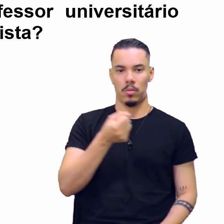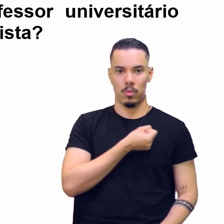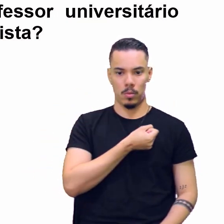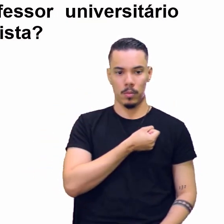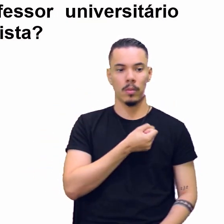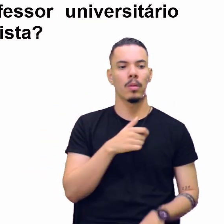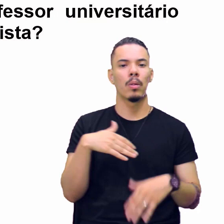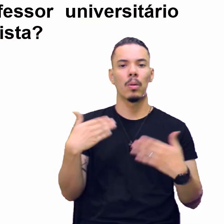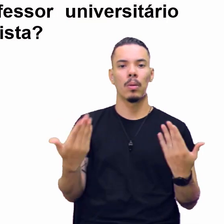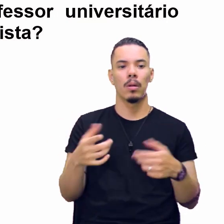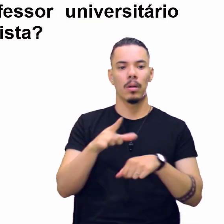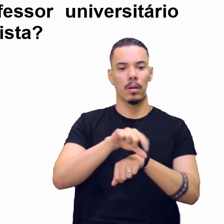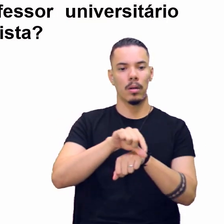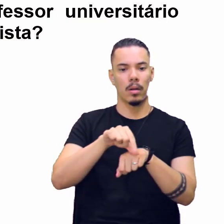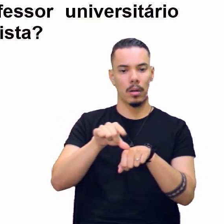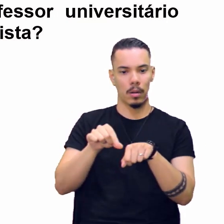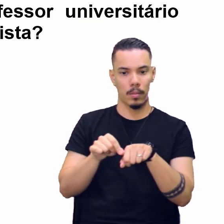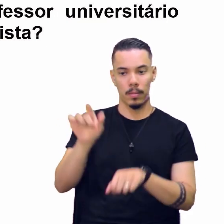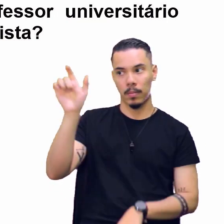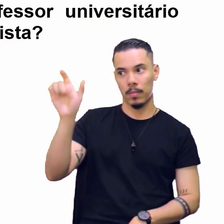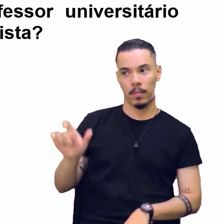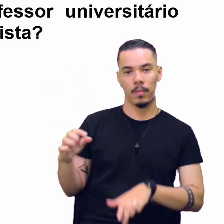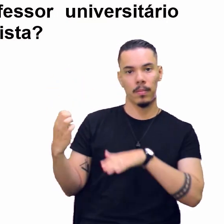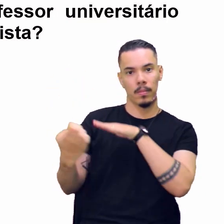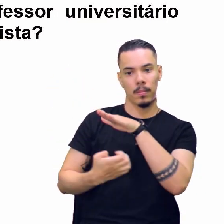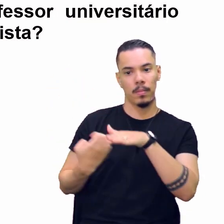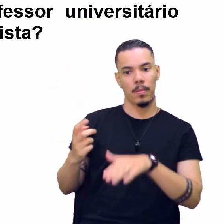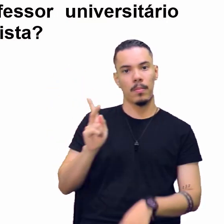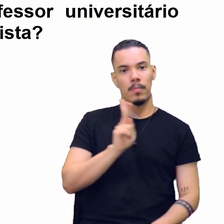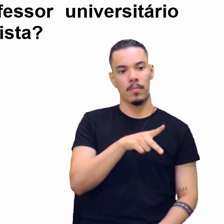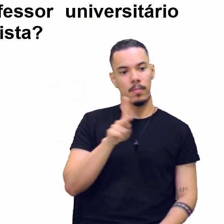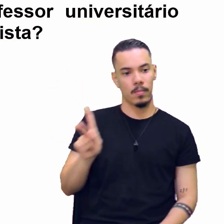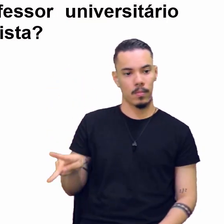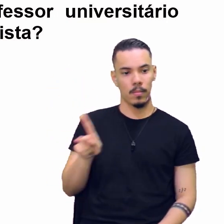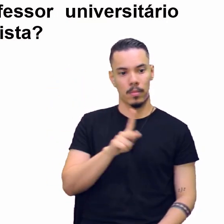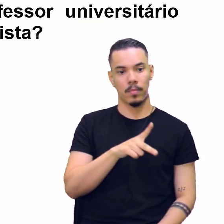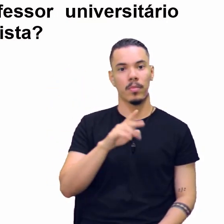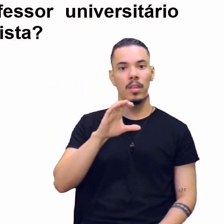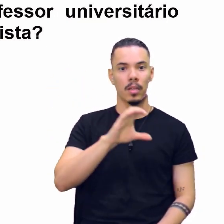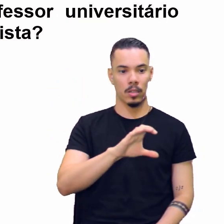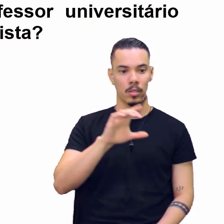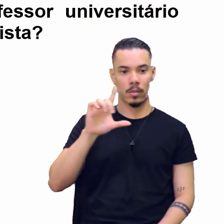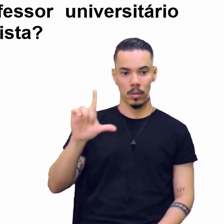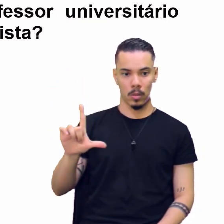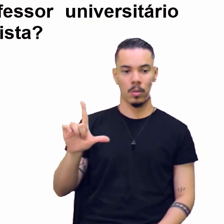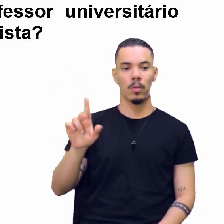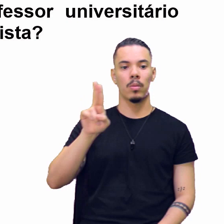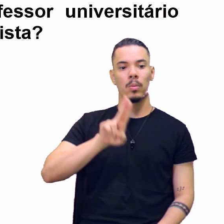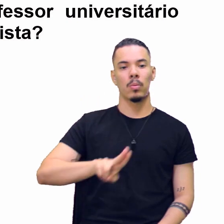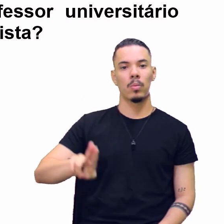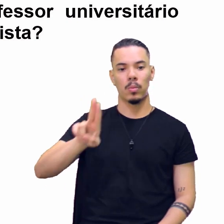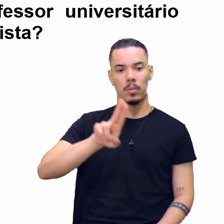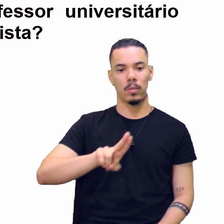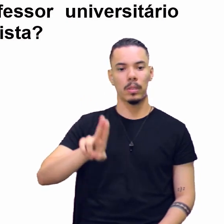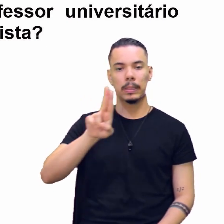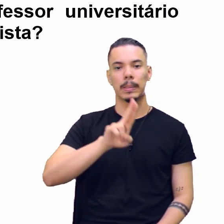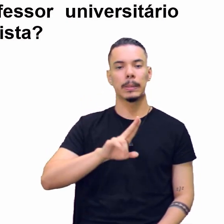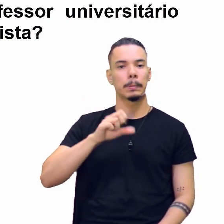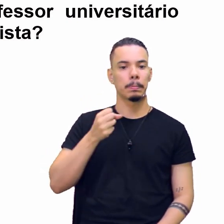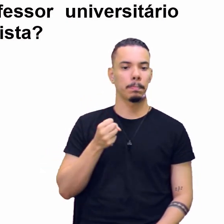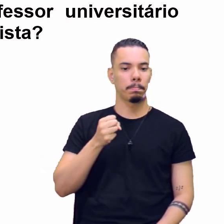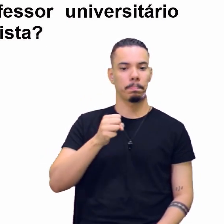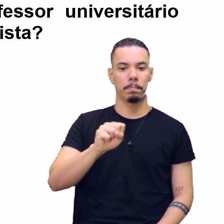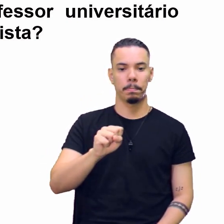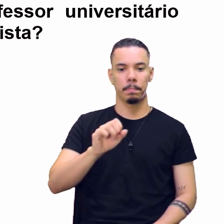Que argumentos o consultor empresarial e professor universitário Cristiano Lopes utiliza para defender o seu ponto de